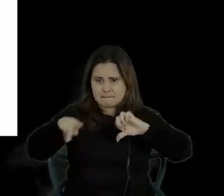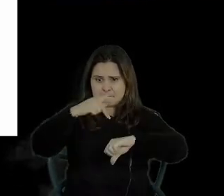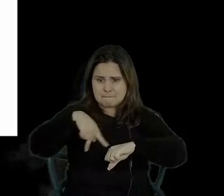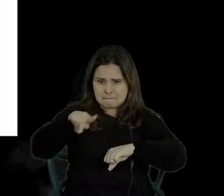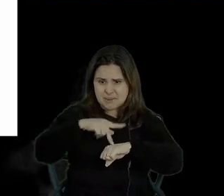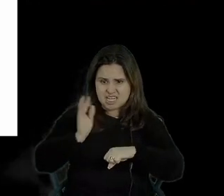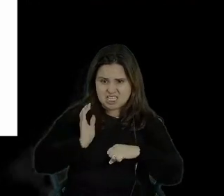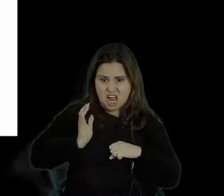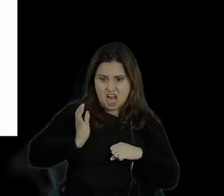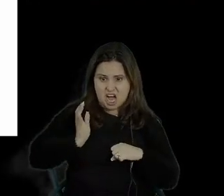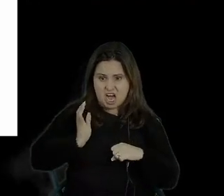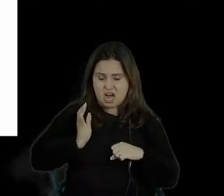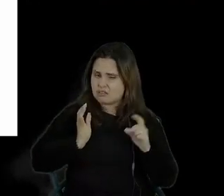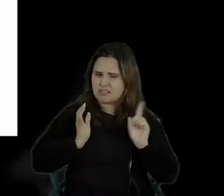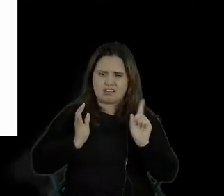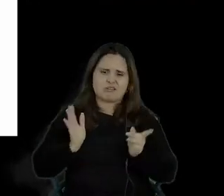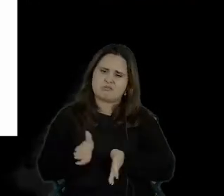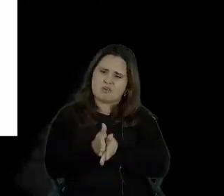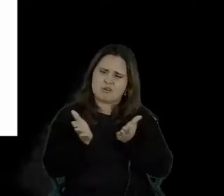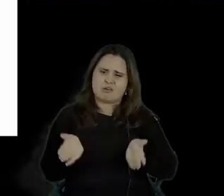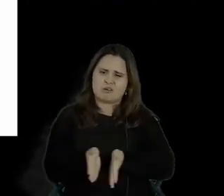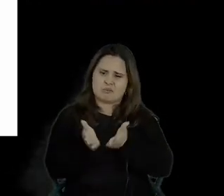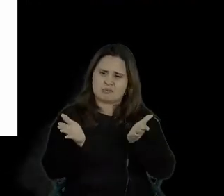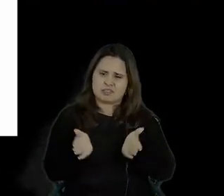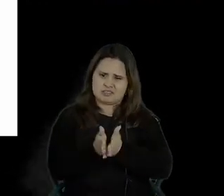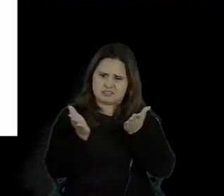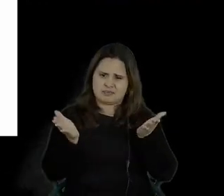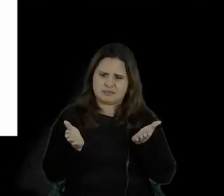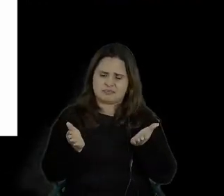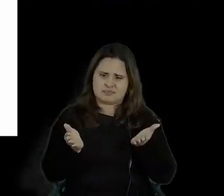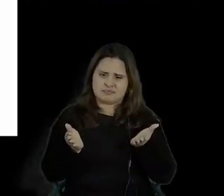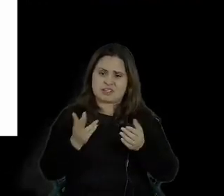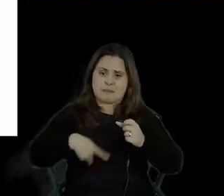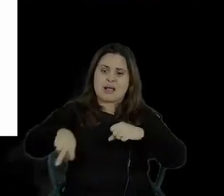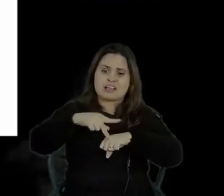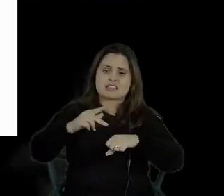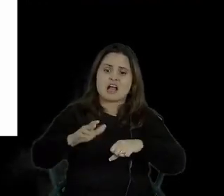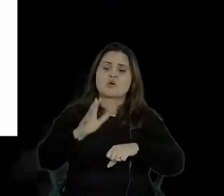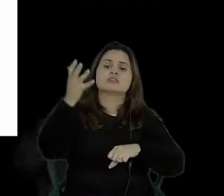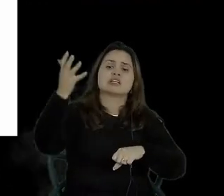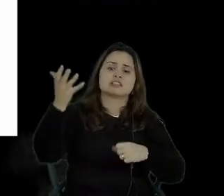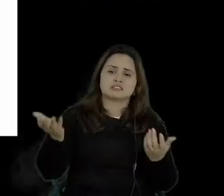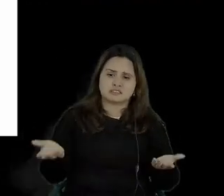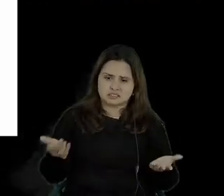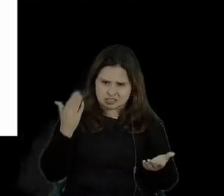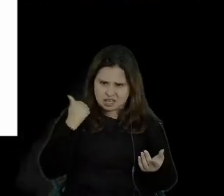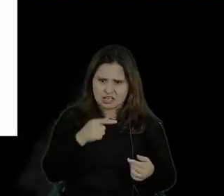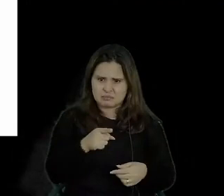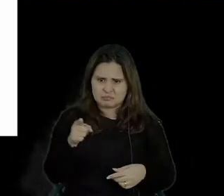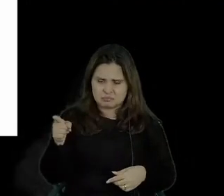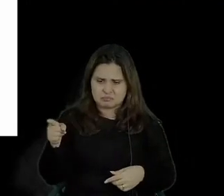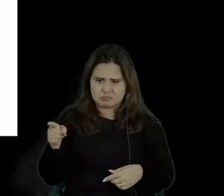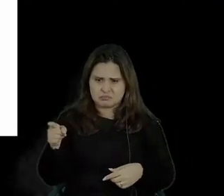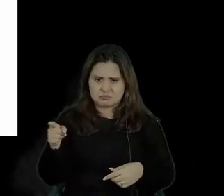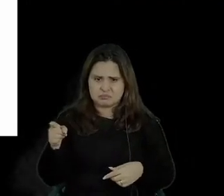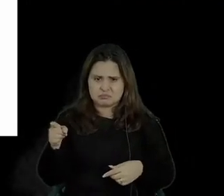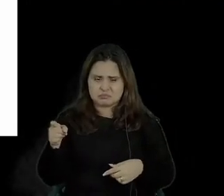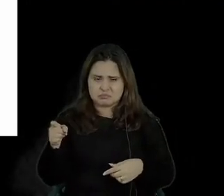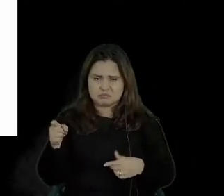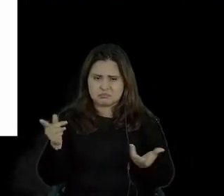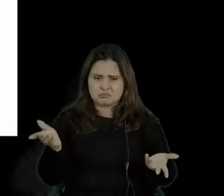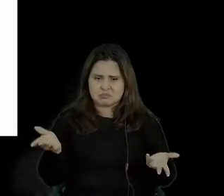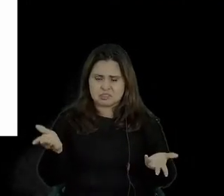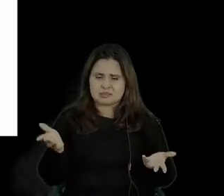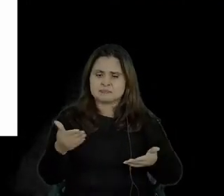pobre. Vocês sabem o que acontece na maioria dos países? O senhor sabe? Quando essas crianças